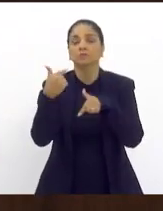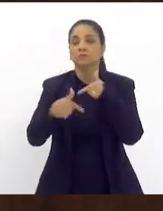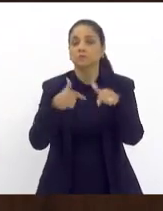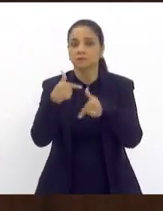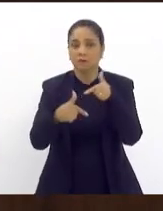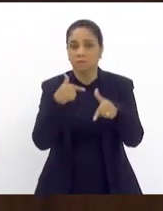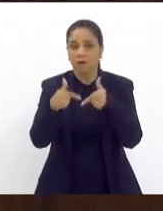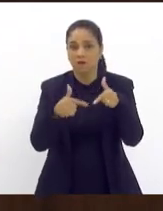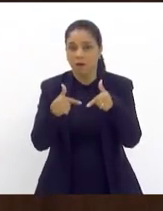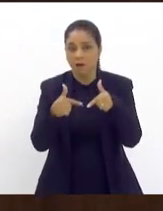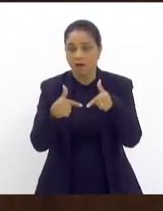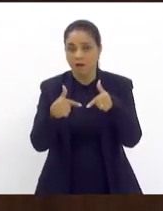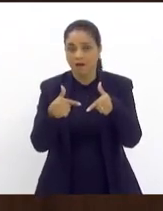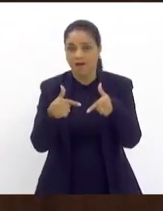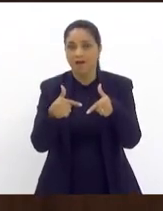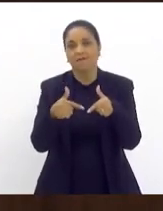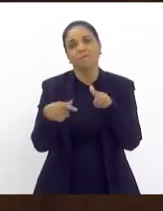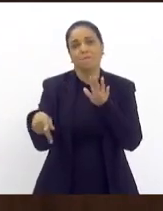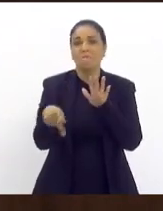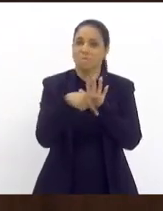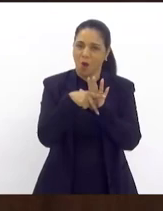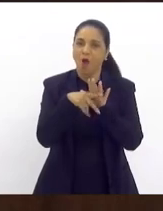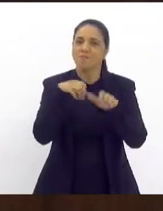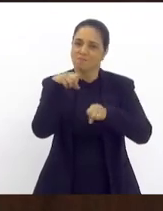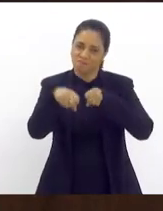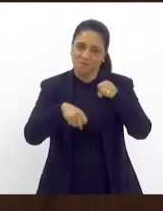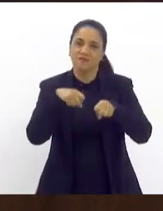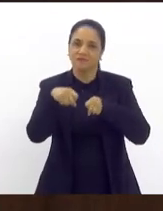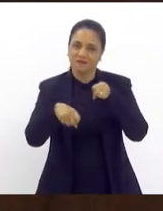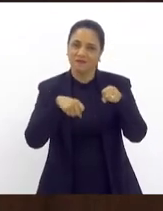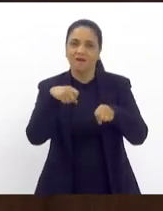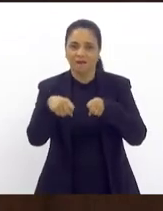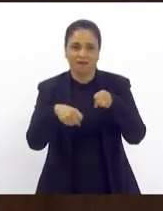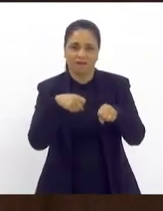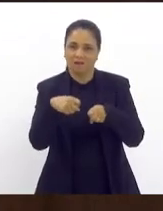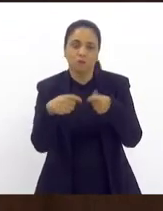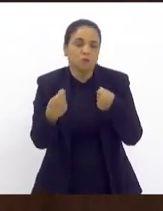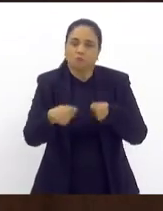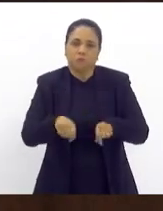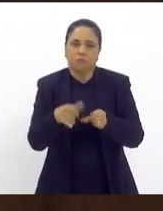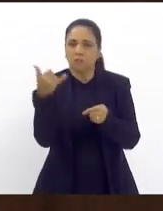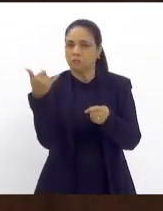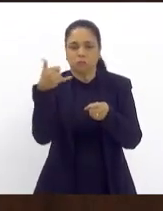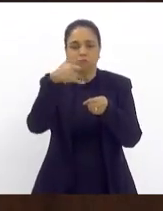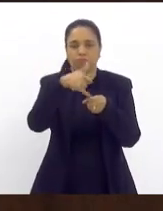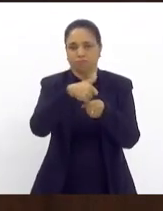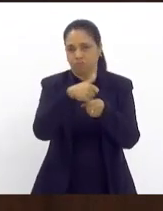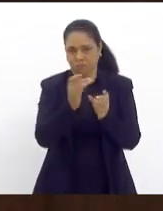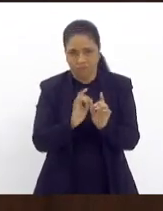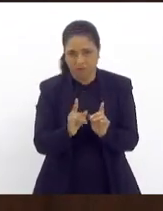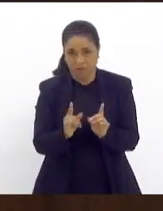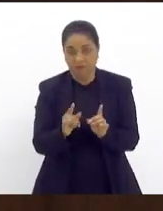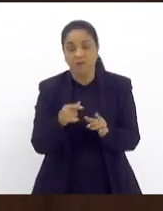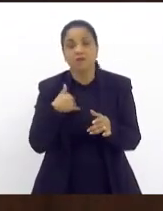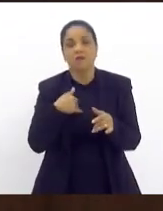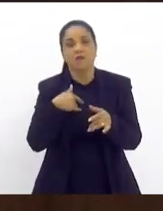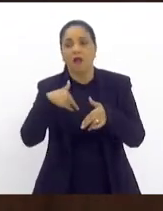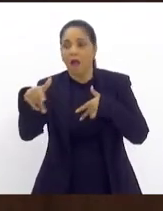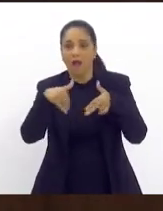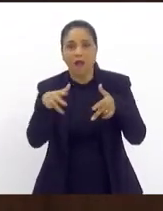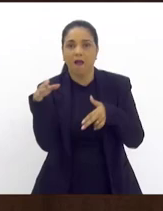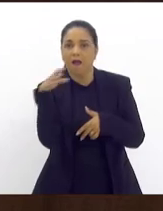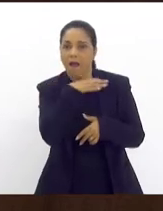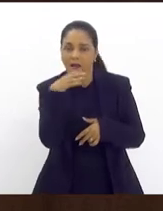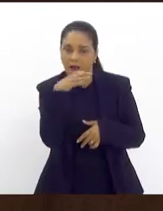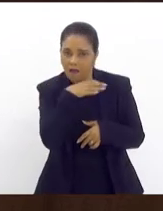uma mobilidade urbana que não tem não dependa dos combustíveis fósseis e com uma mobilidade que